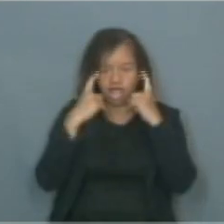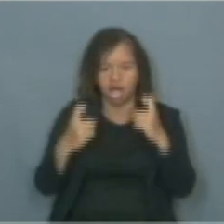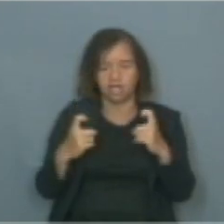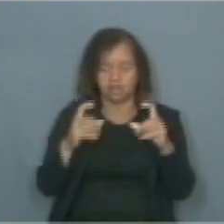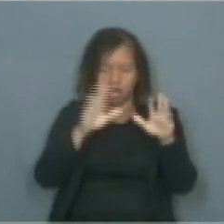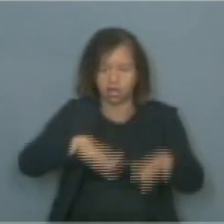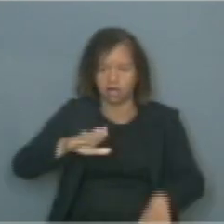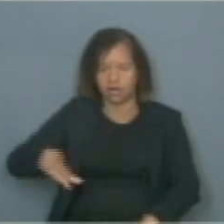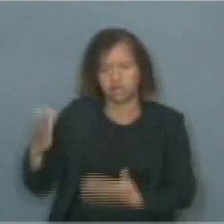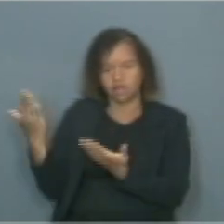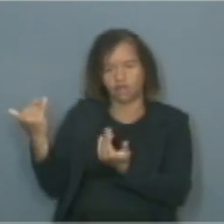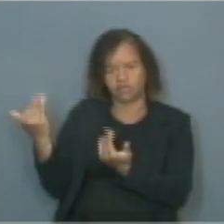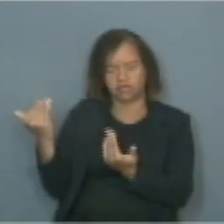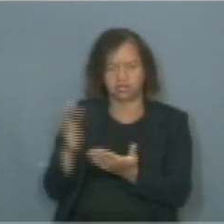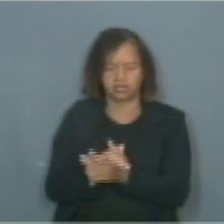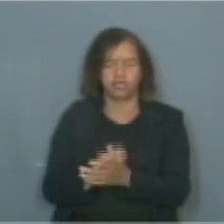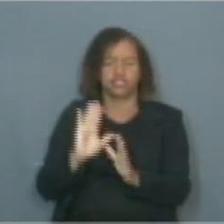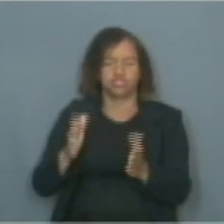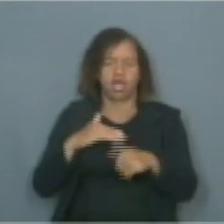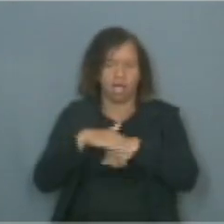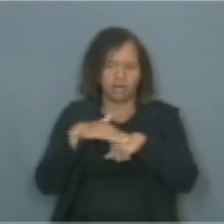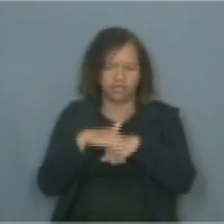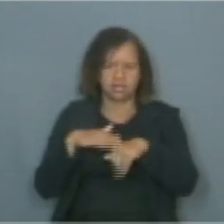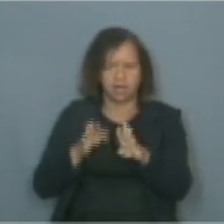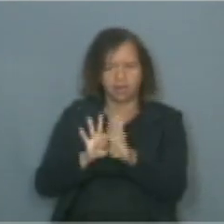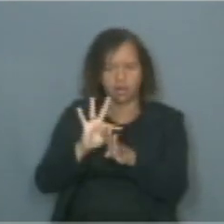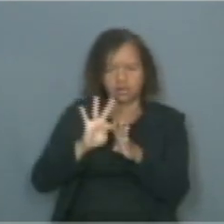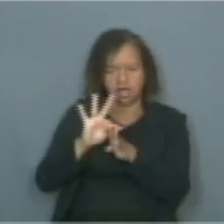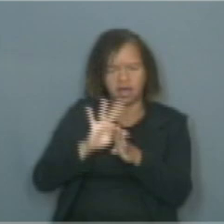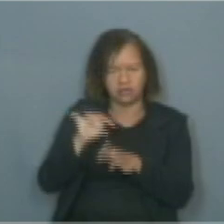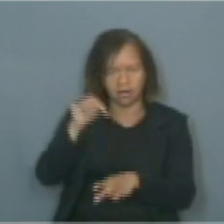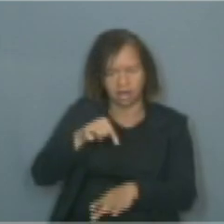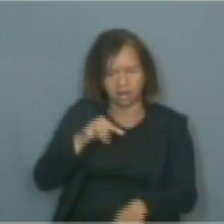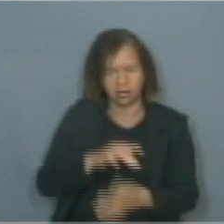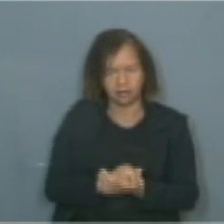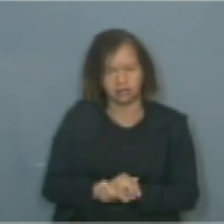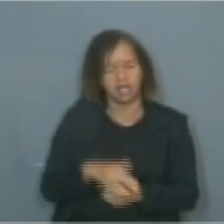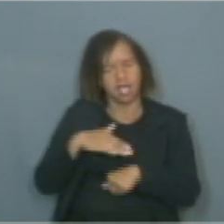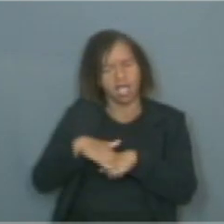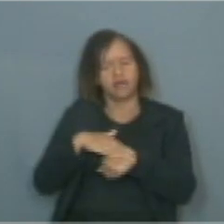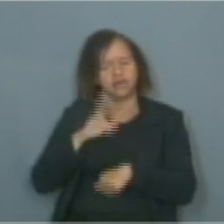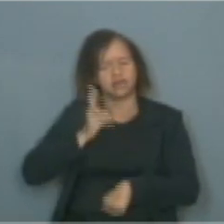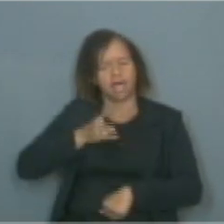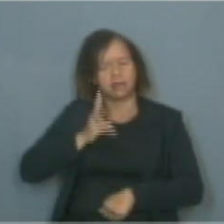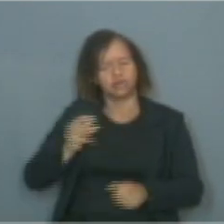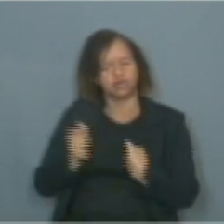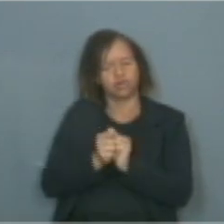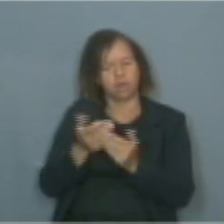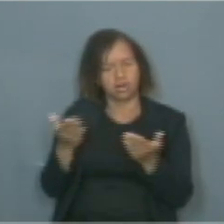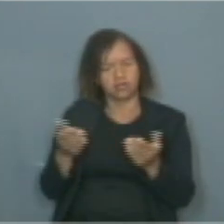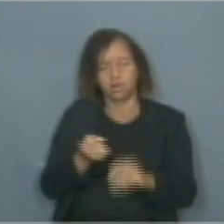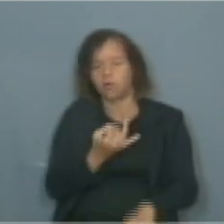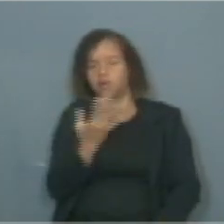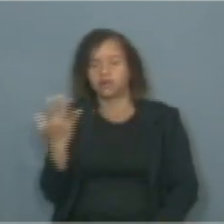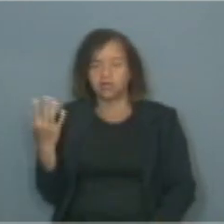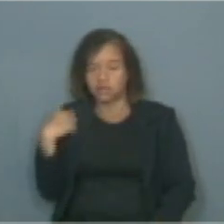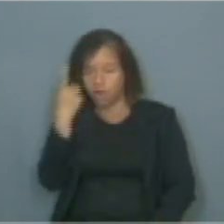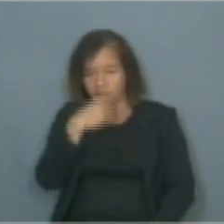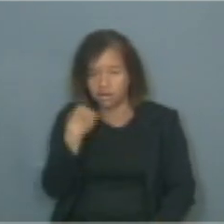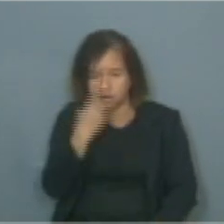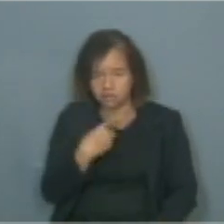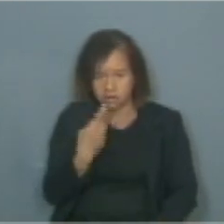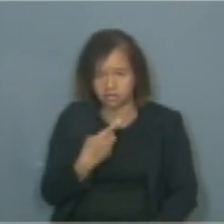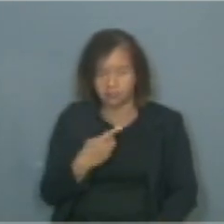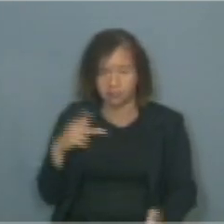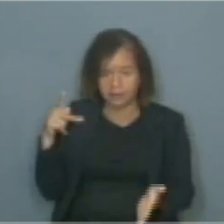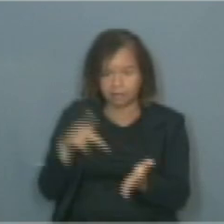contra a criança e o adolescente? Já conversaram com conselheiros tutelares aqui? Eu converso sempre com eles. Sabe quantas horas eles passam